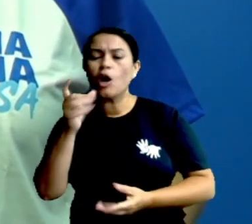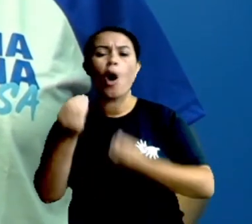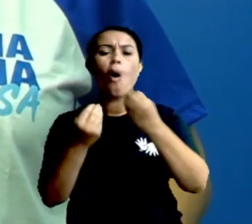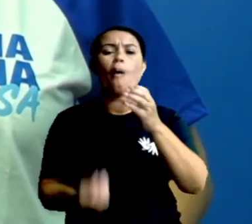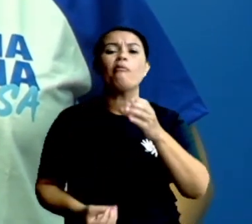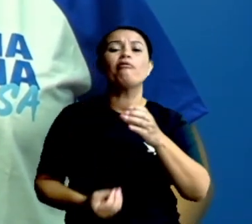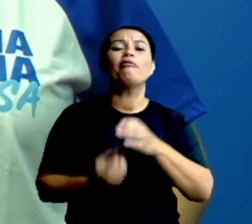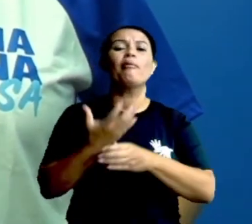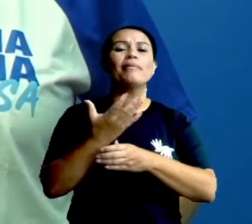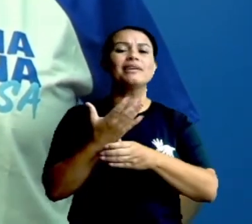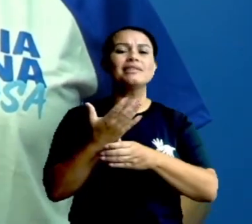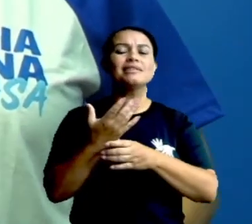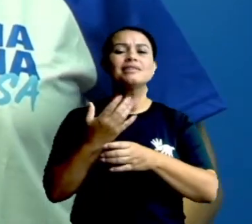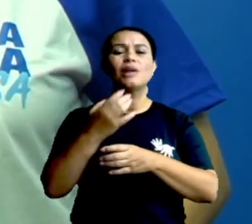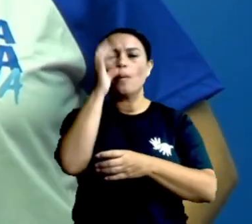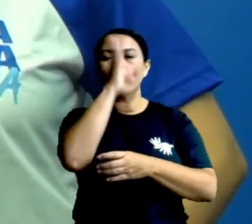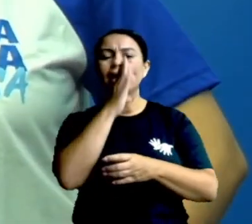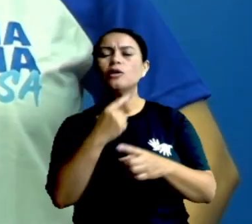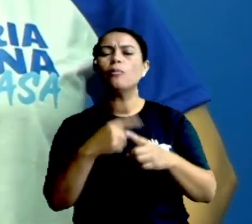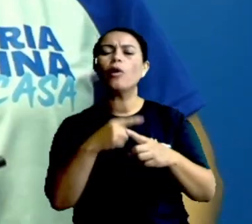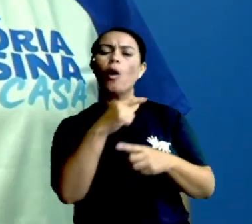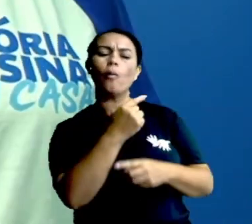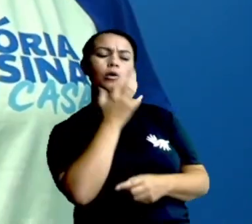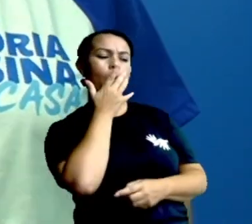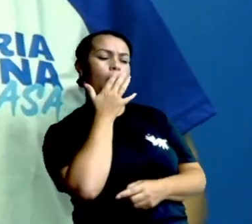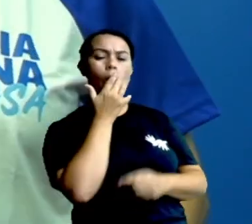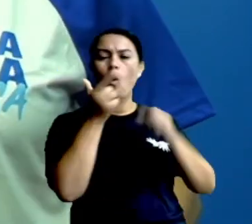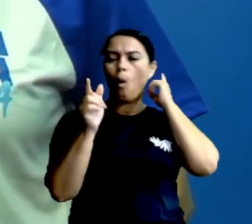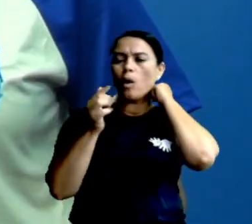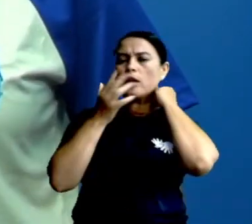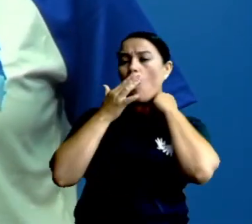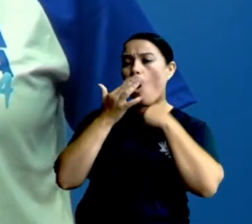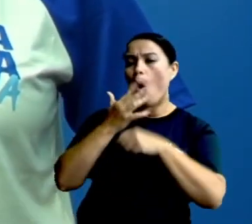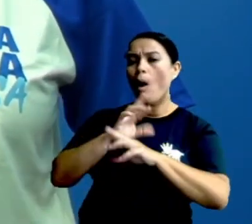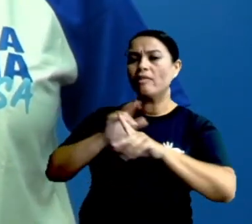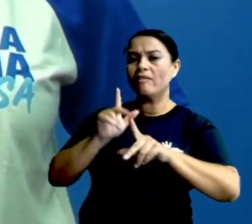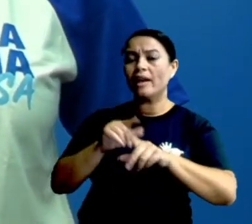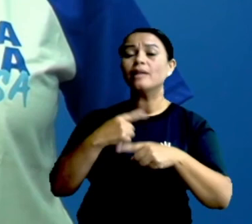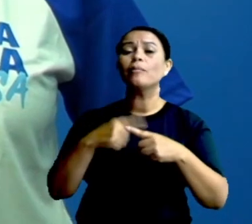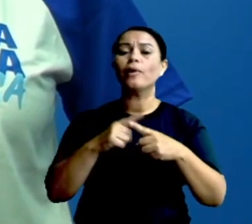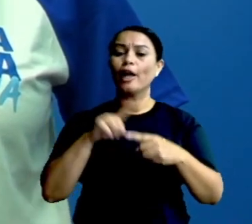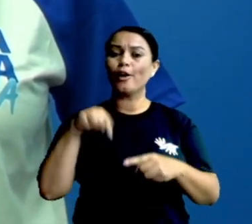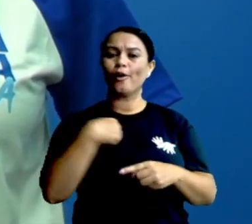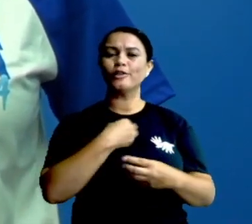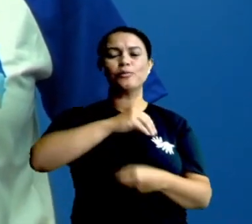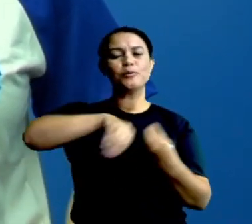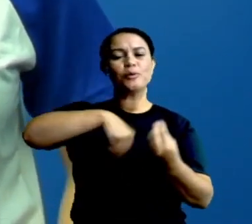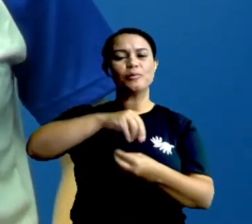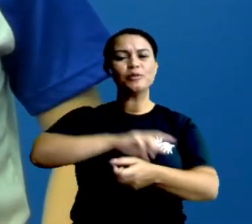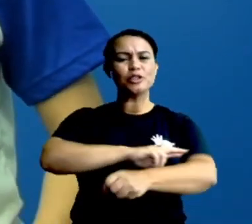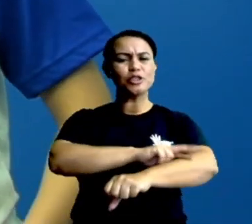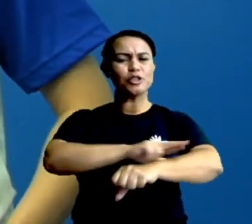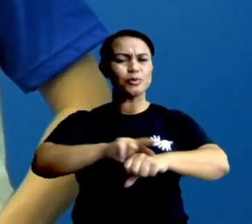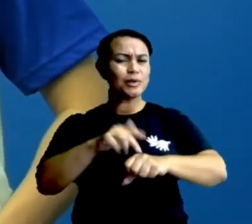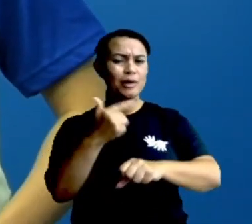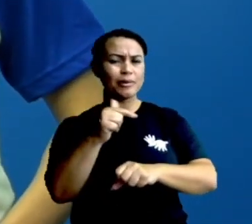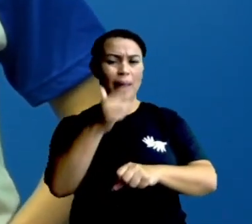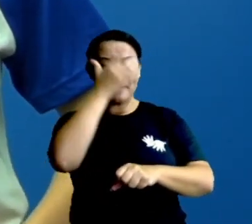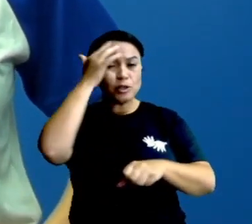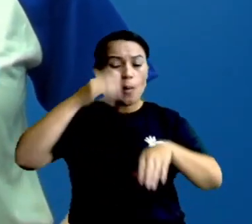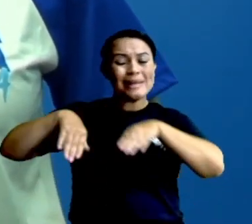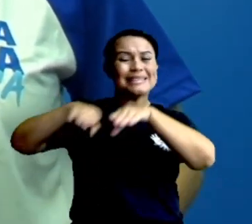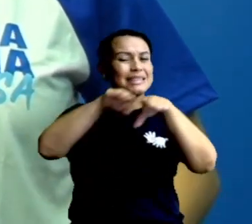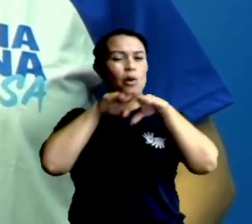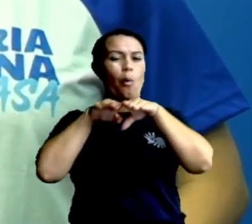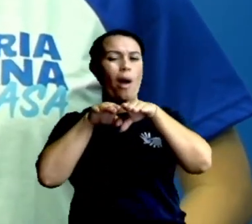essa formação, porque um é de uma cor, outro é de outro, e assim vai. Porque a gente é uma mistura, não existem pessoas iguais.